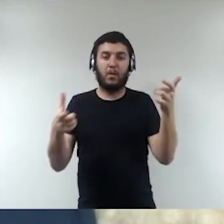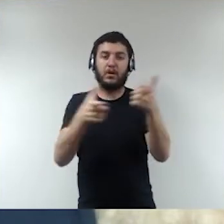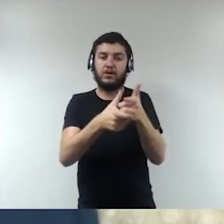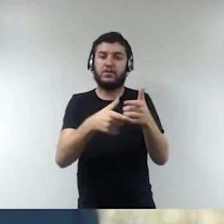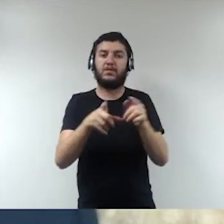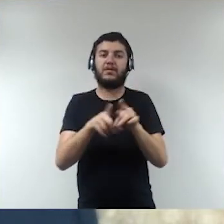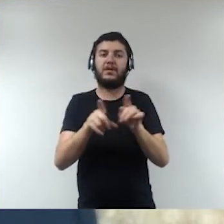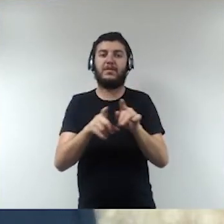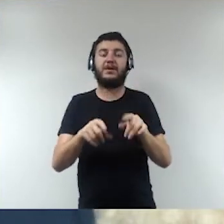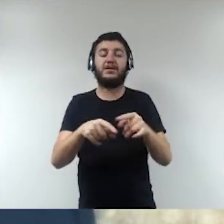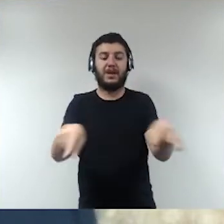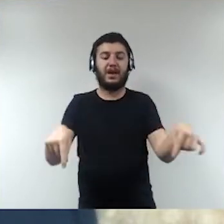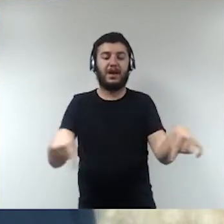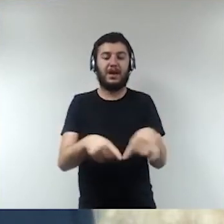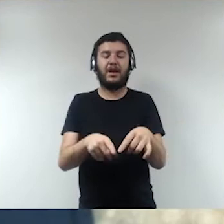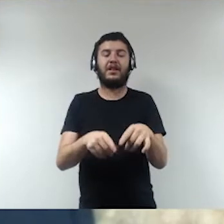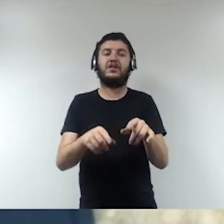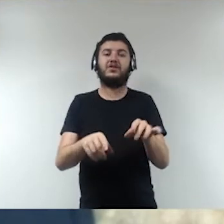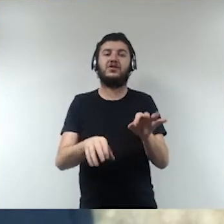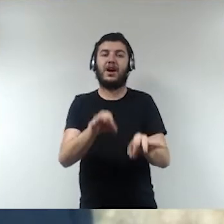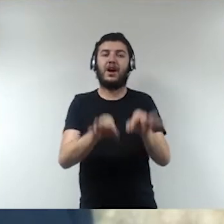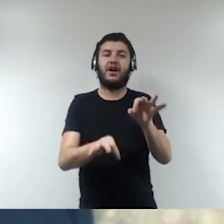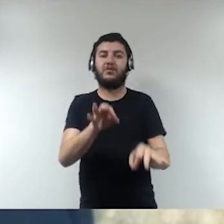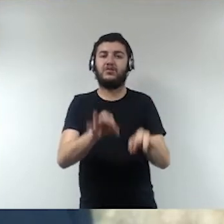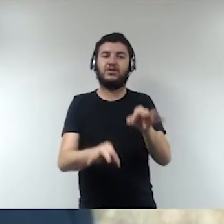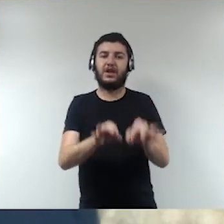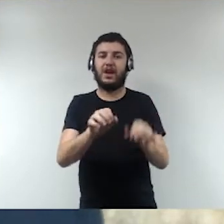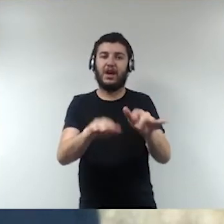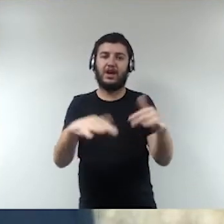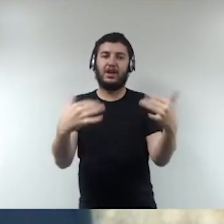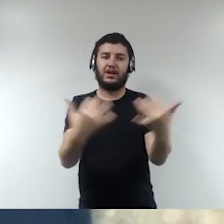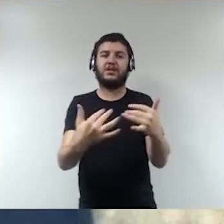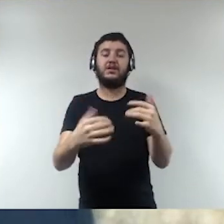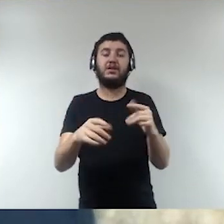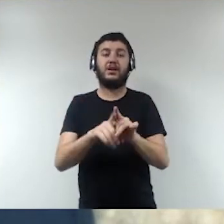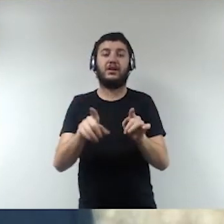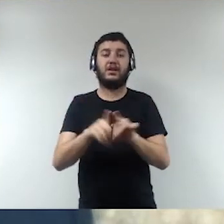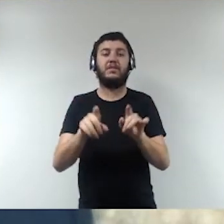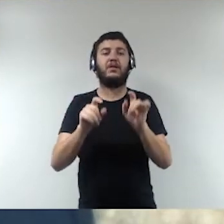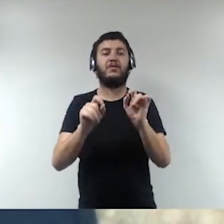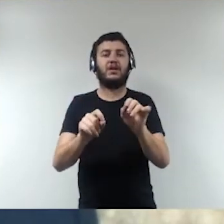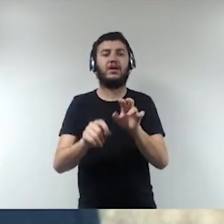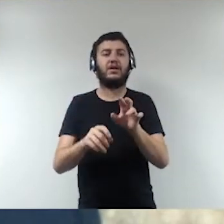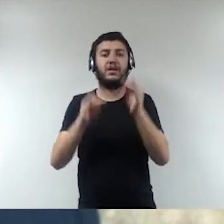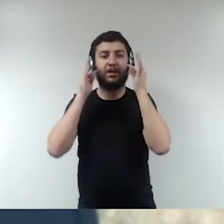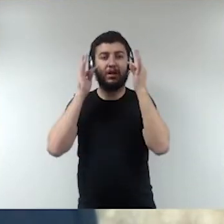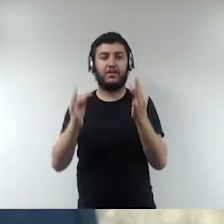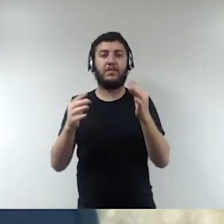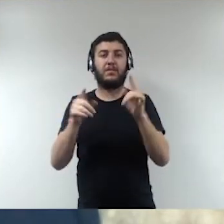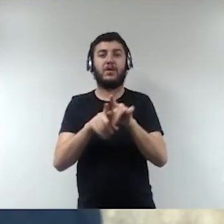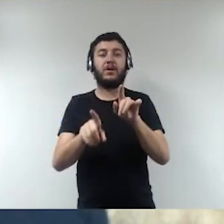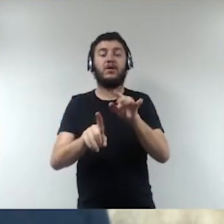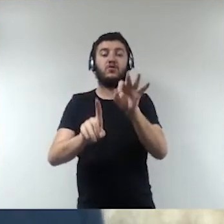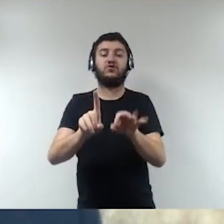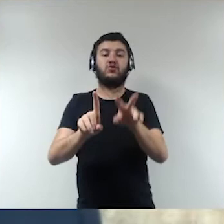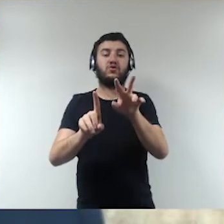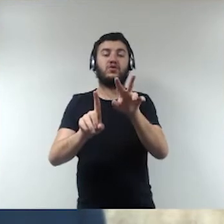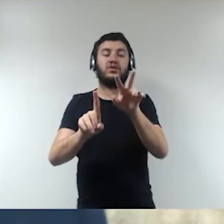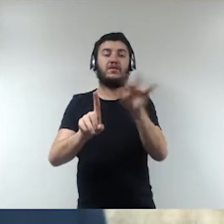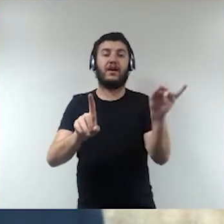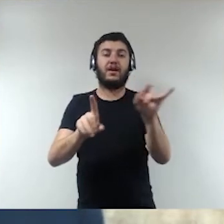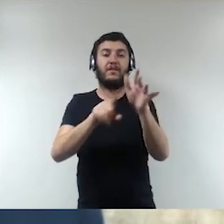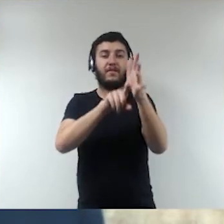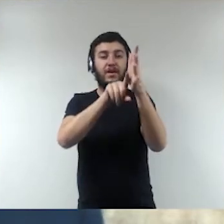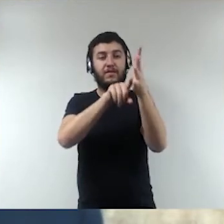e garante, por exemplo, a incolumidade da prova testemunhal, já que haverá lá o juiz para verificar e os advogados estarão